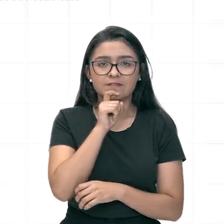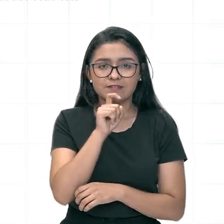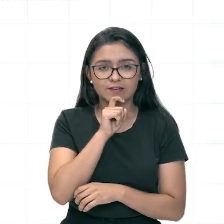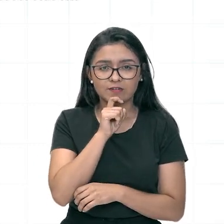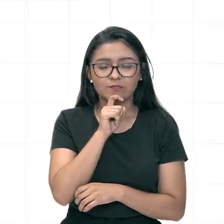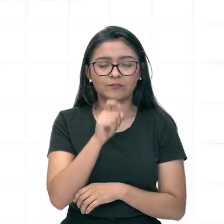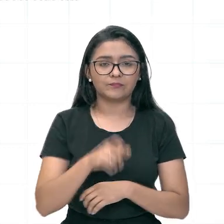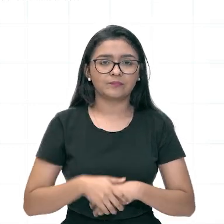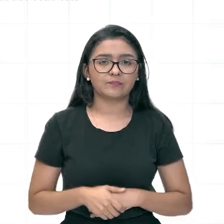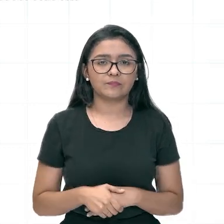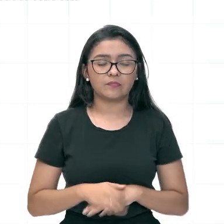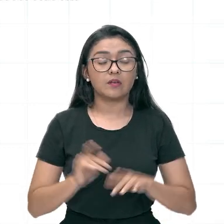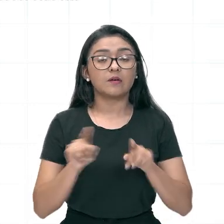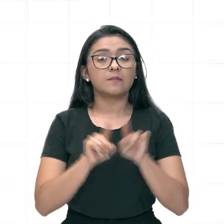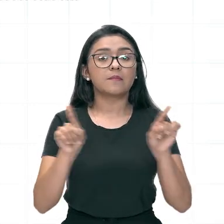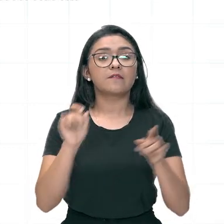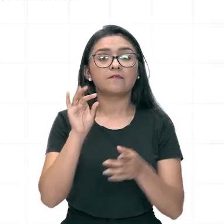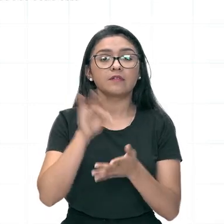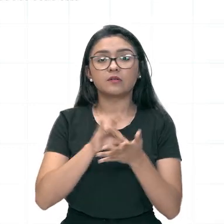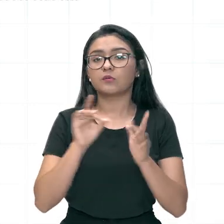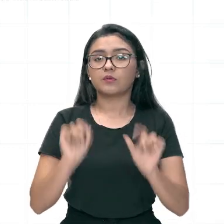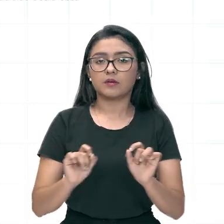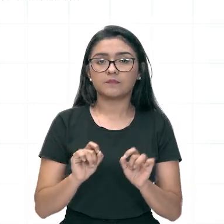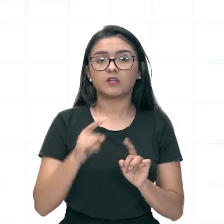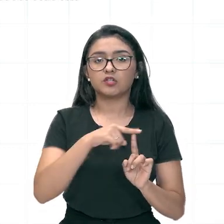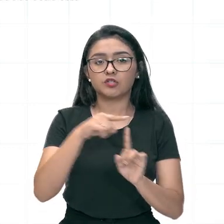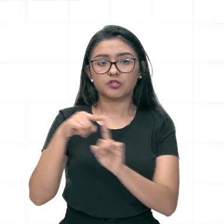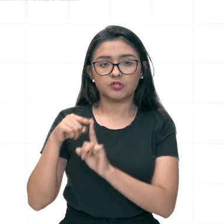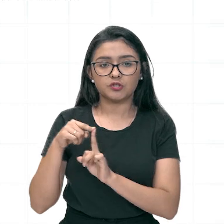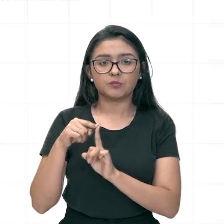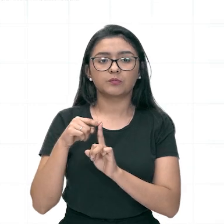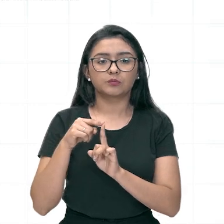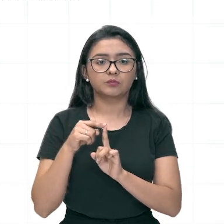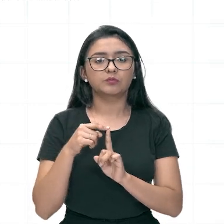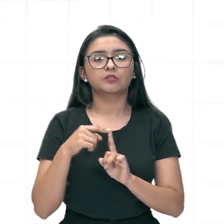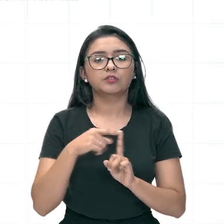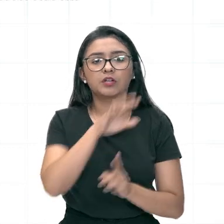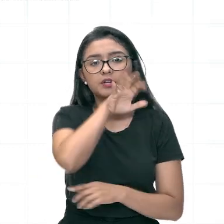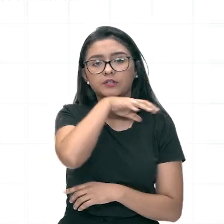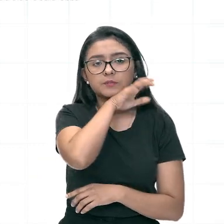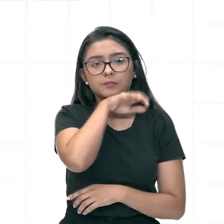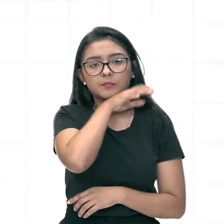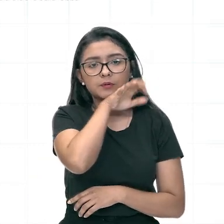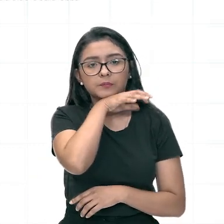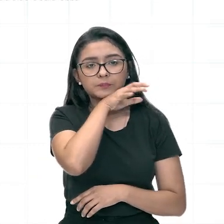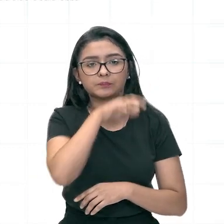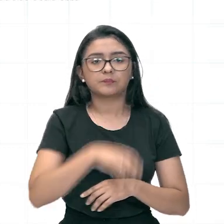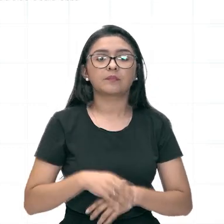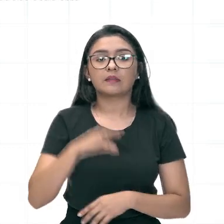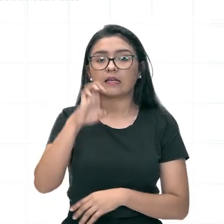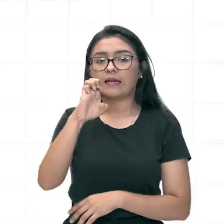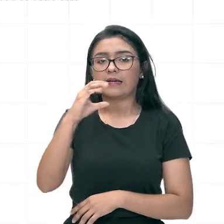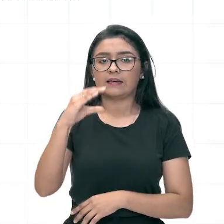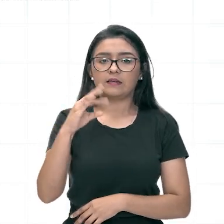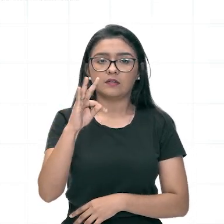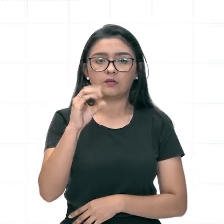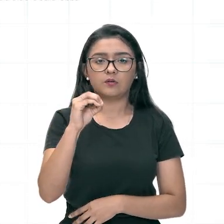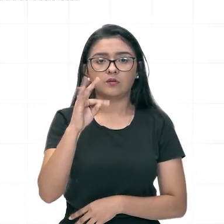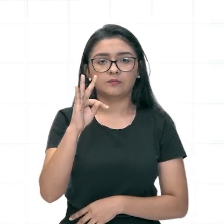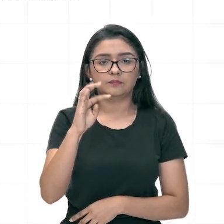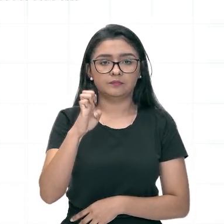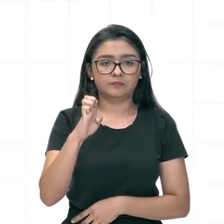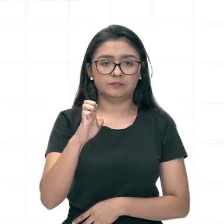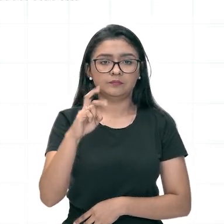animais de sangue frio, mas na verdade são animais ectotérmicos, certo? A temperatura deles, a manutenção